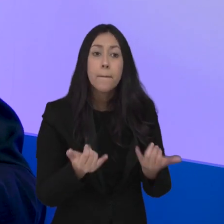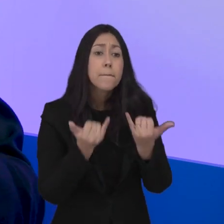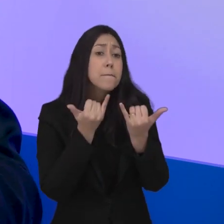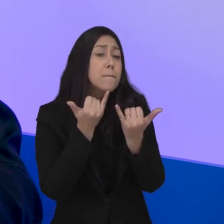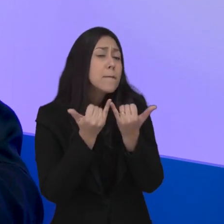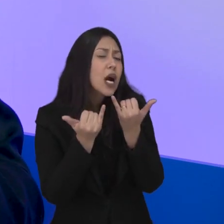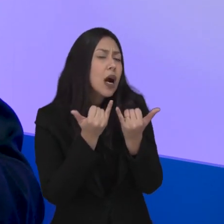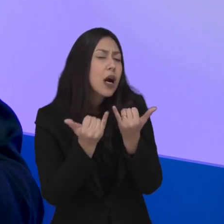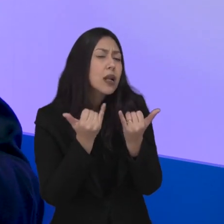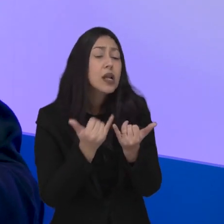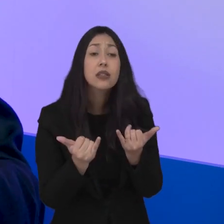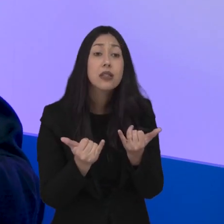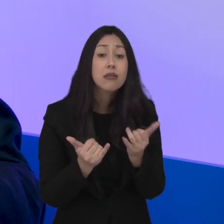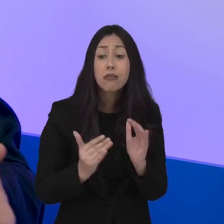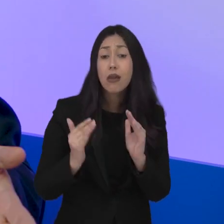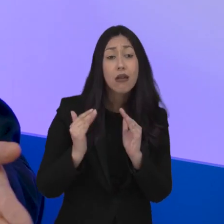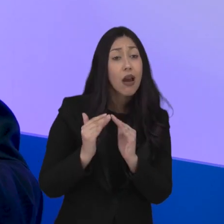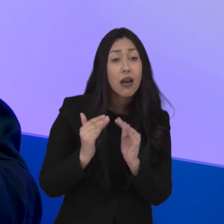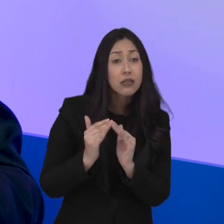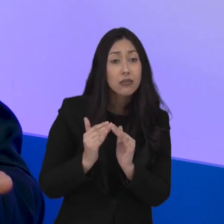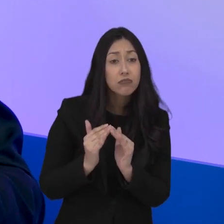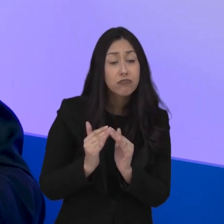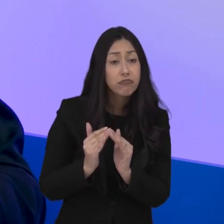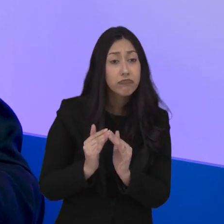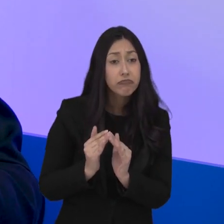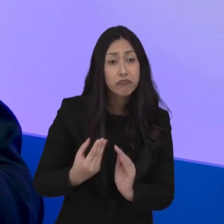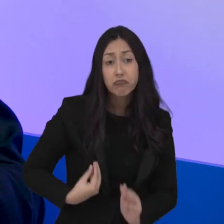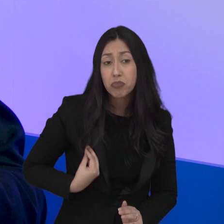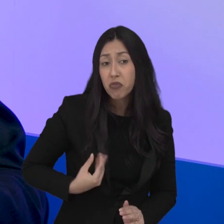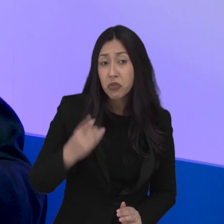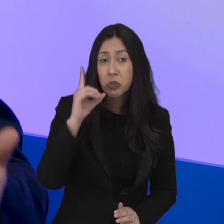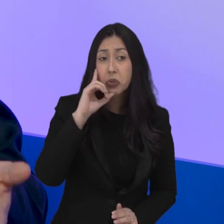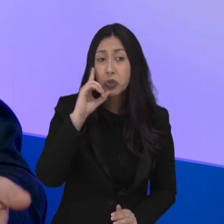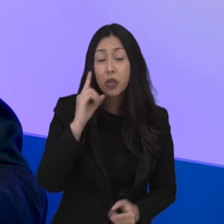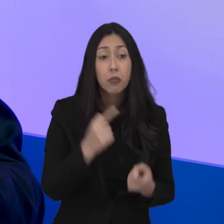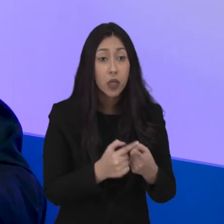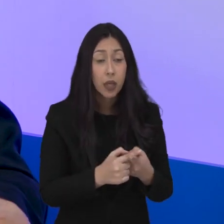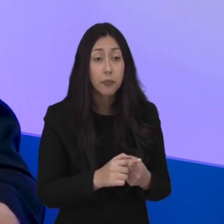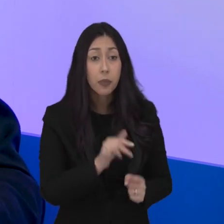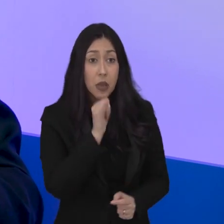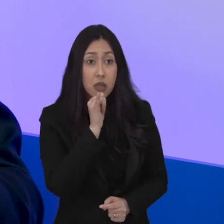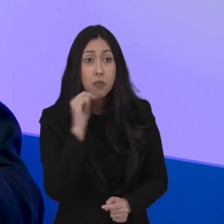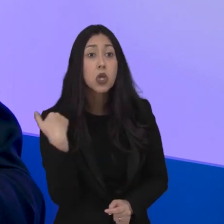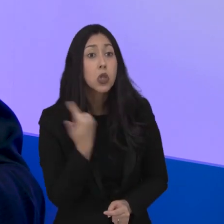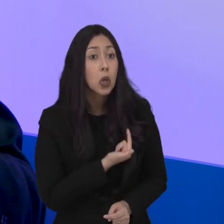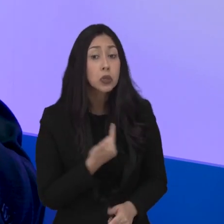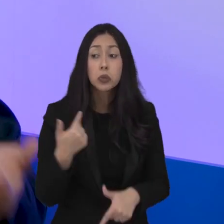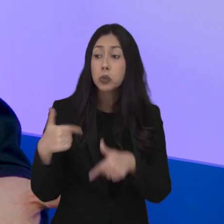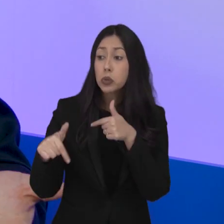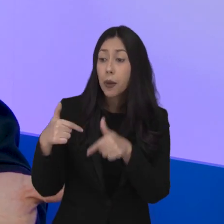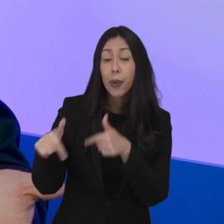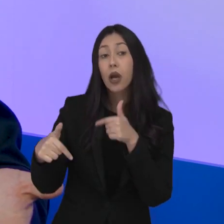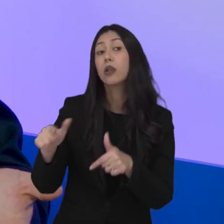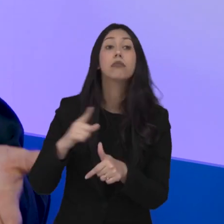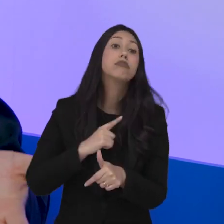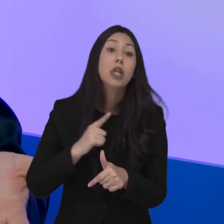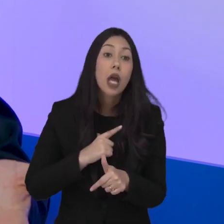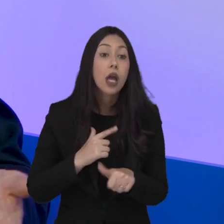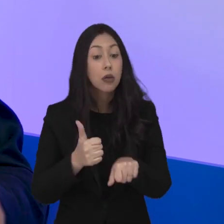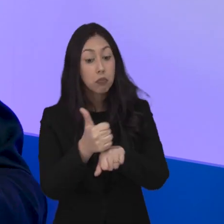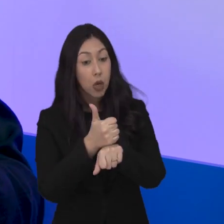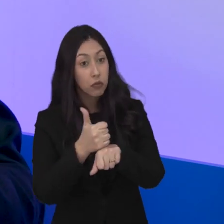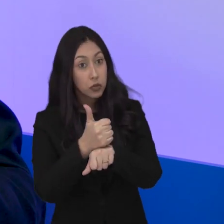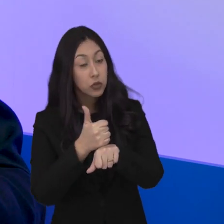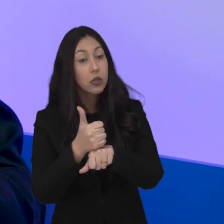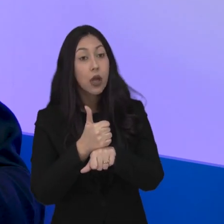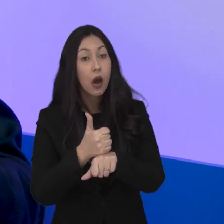diferente do que acontece com as nossas vidas no dia a dia. Por quê? Porque nós temos o nosso trabalho, nós temos as nossas atividades